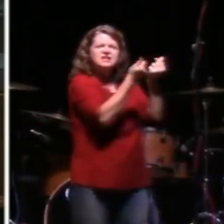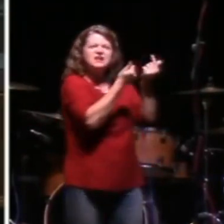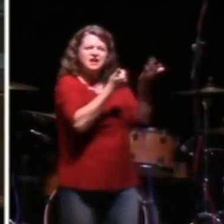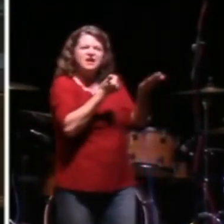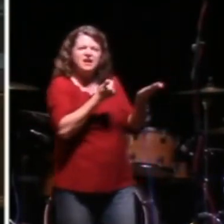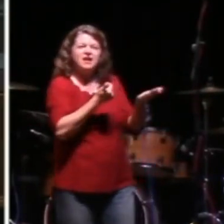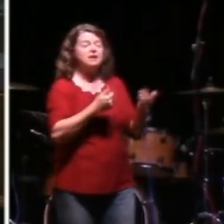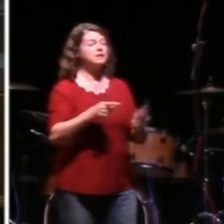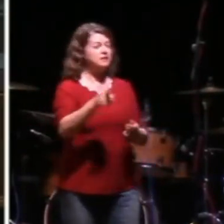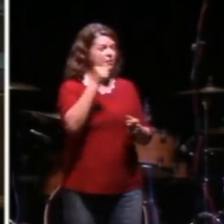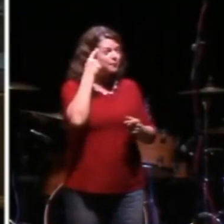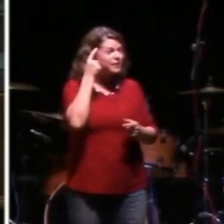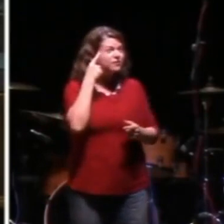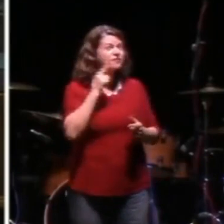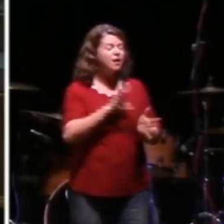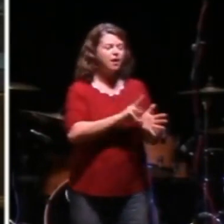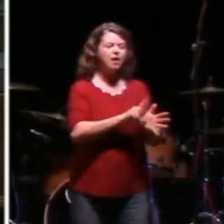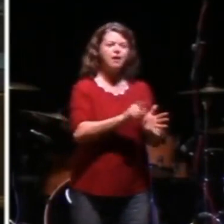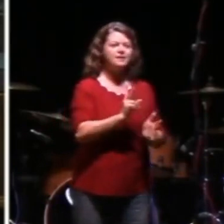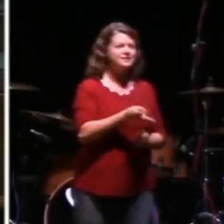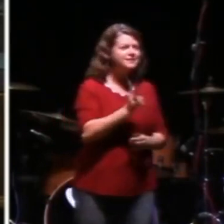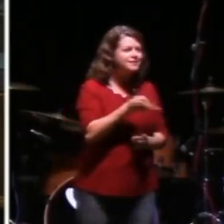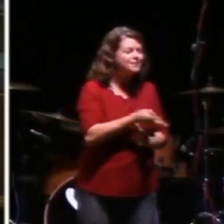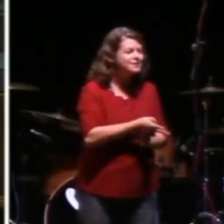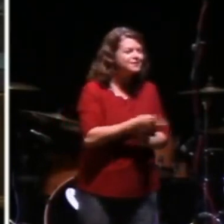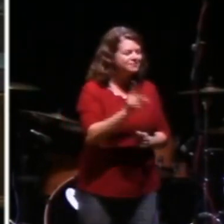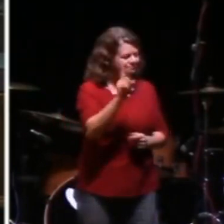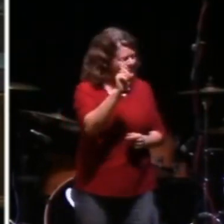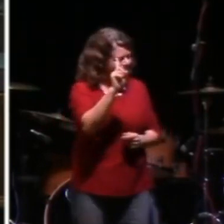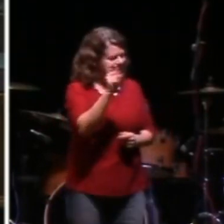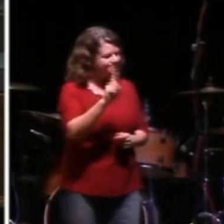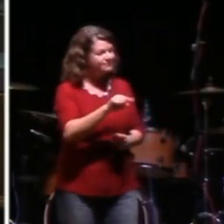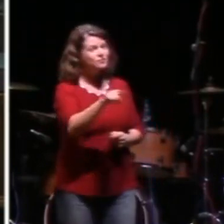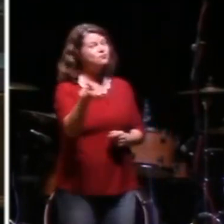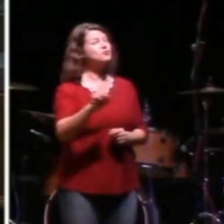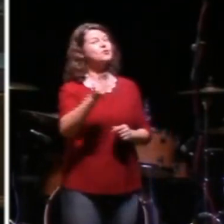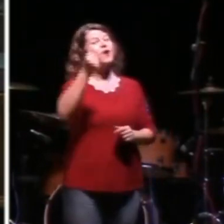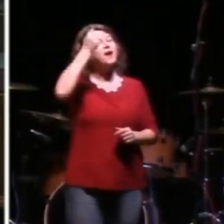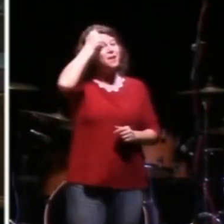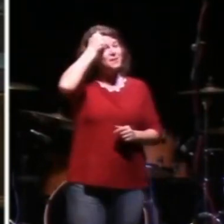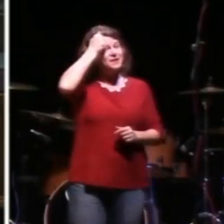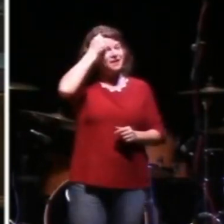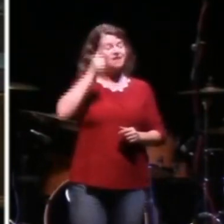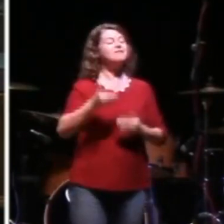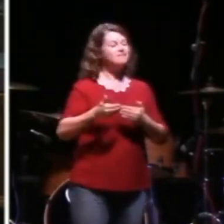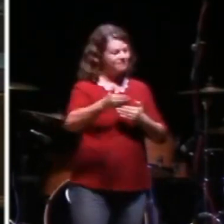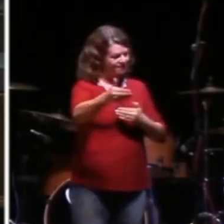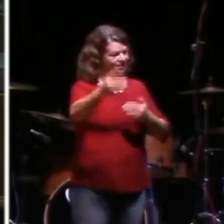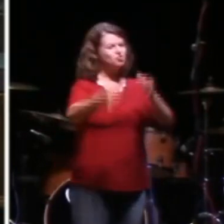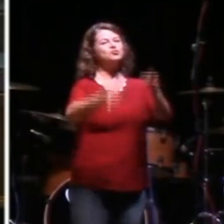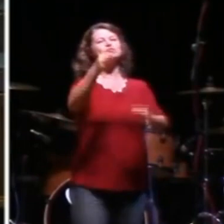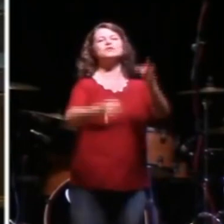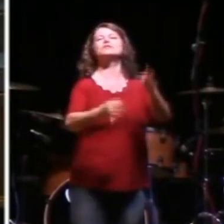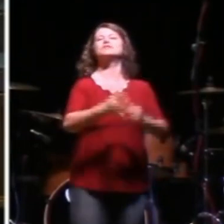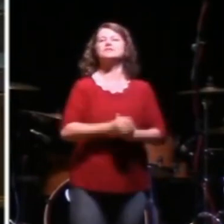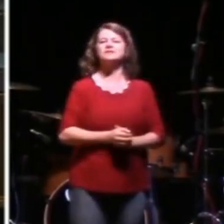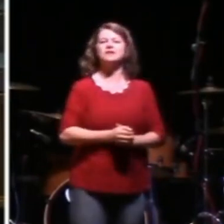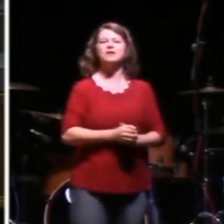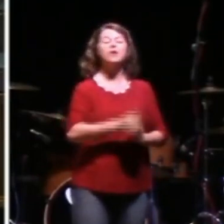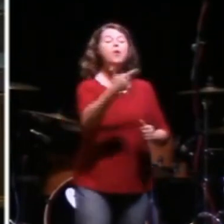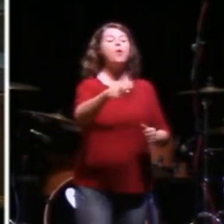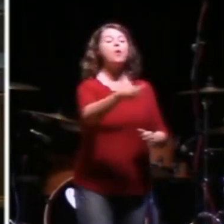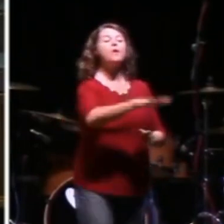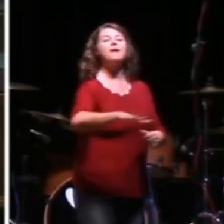pensando que você vai roubar para sempre não vai não querido se você não se arrepender o juiz vai vir só você ele fala sobre